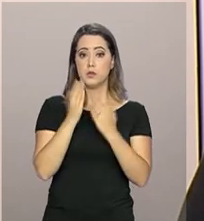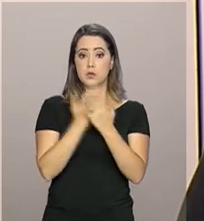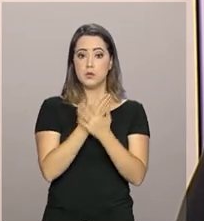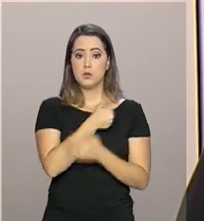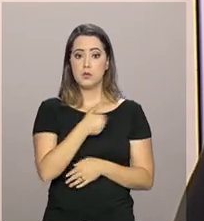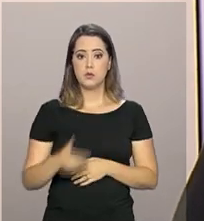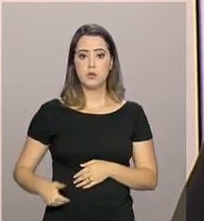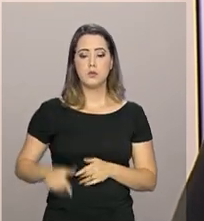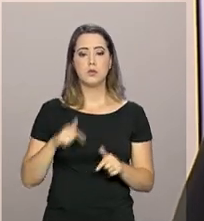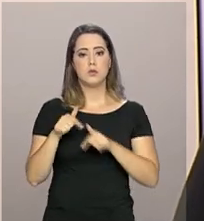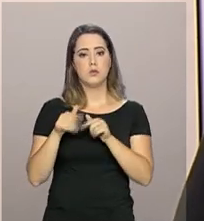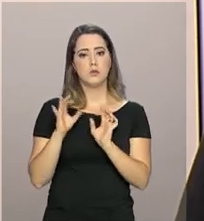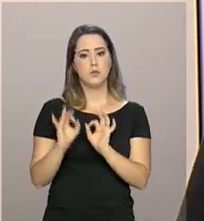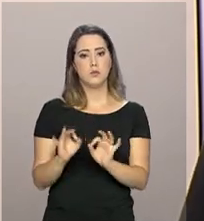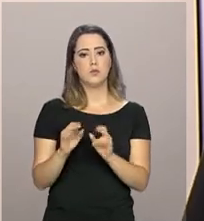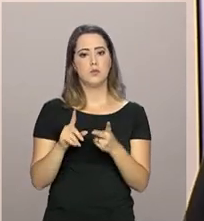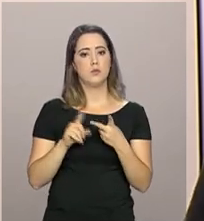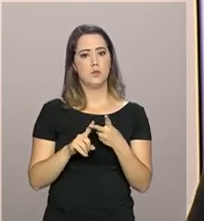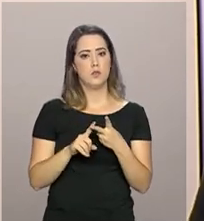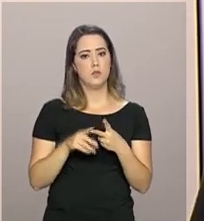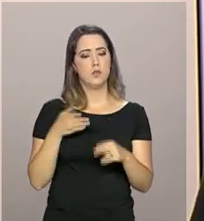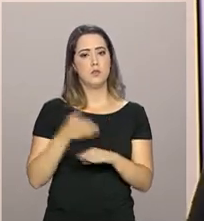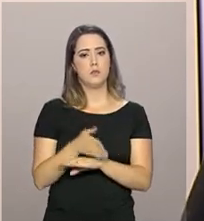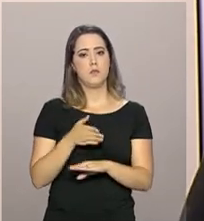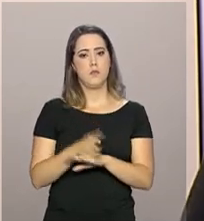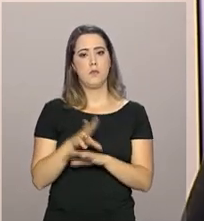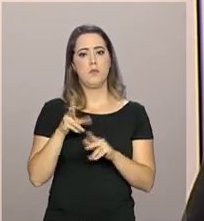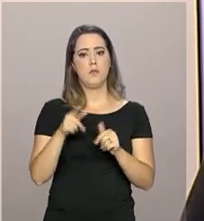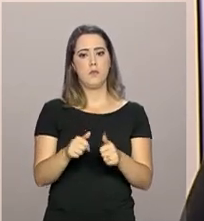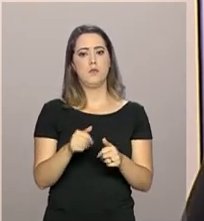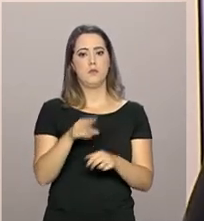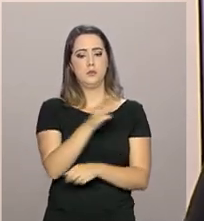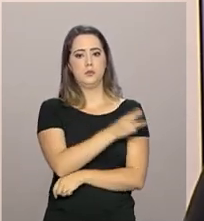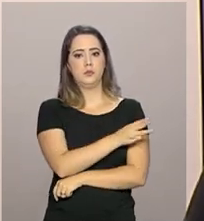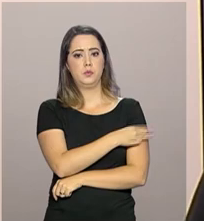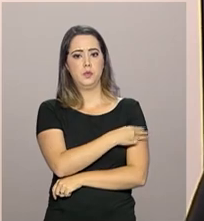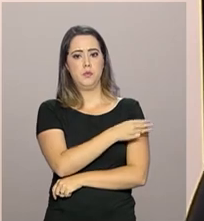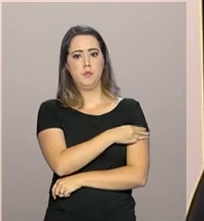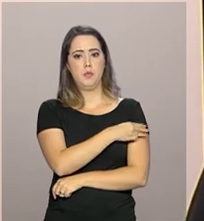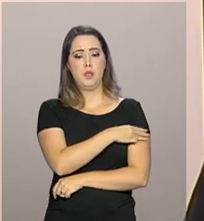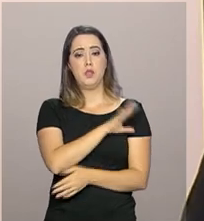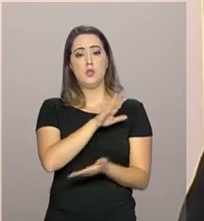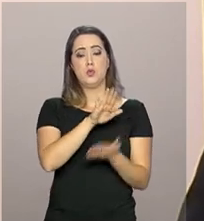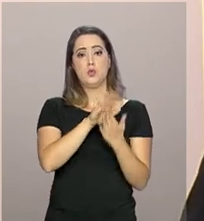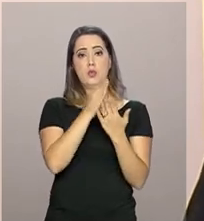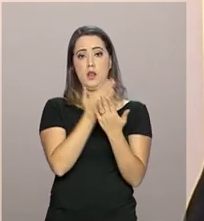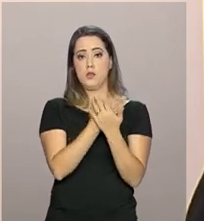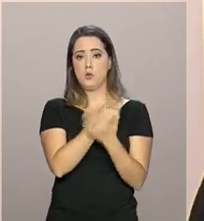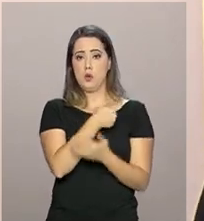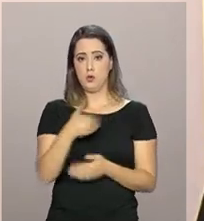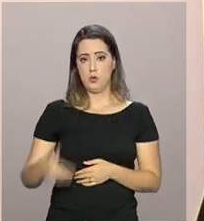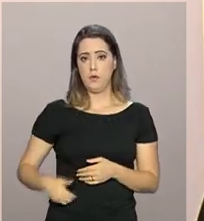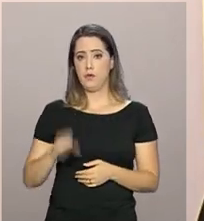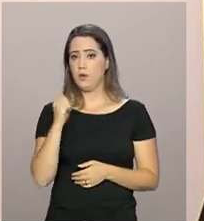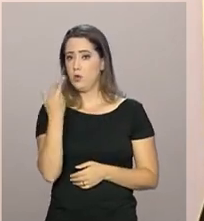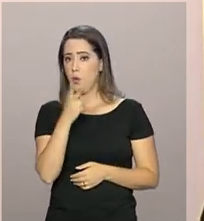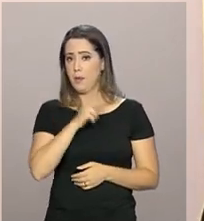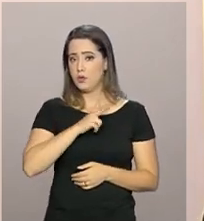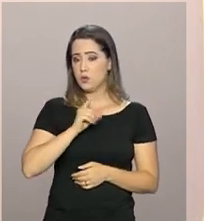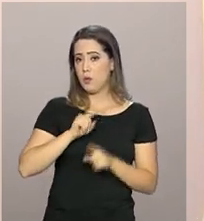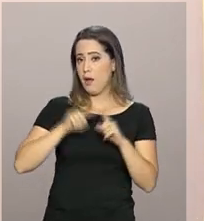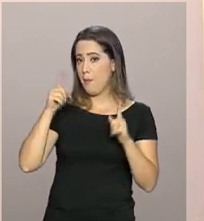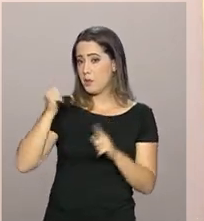em efetivo exercício ter frequentado integralmente o ensino médio na escola pública ou em escola privada na condição